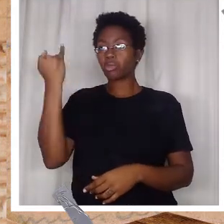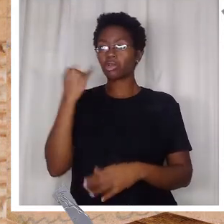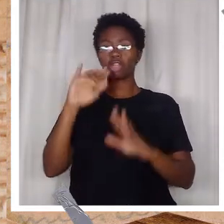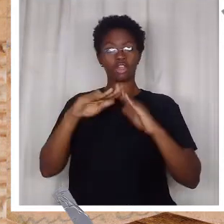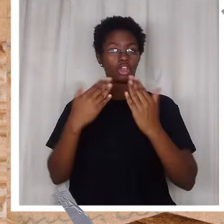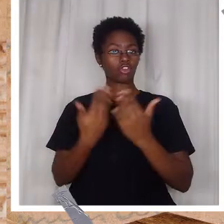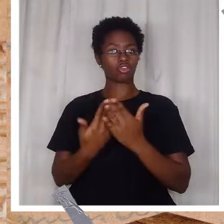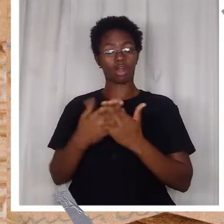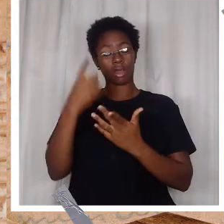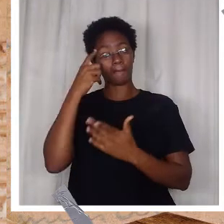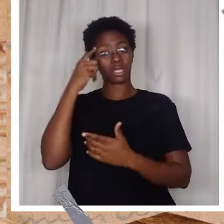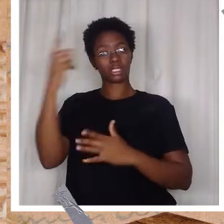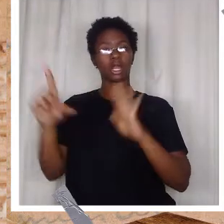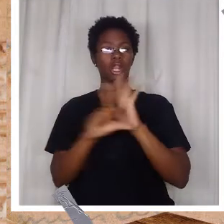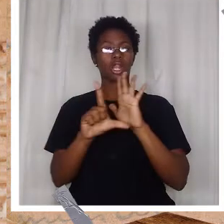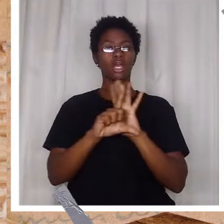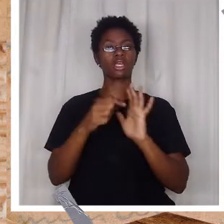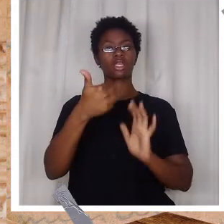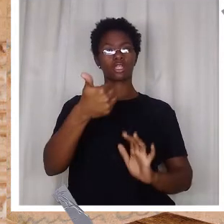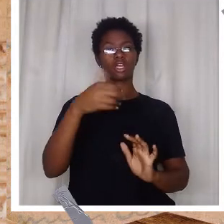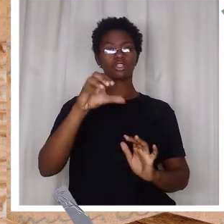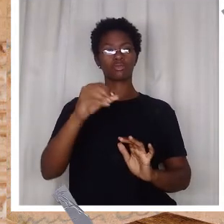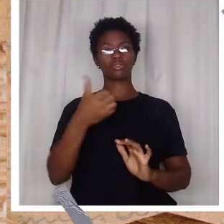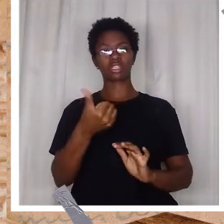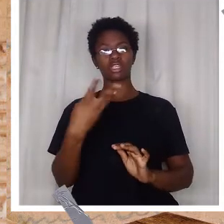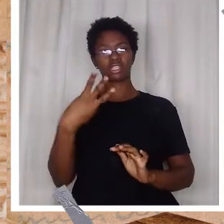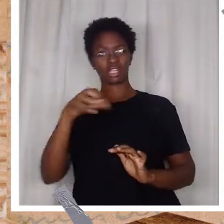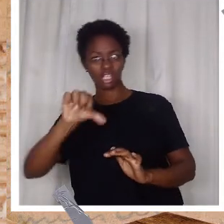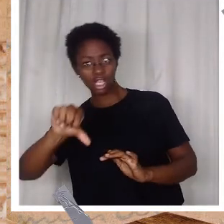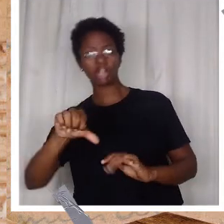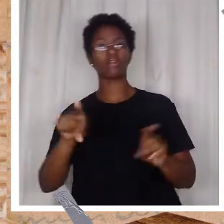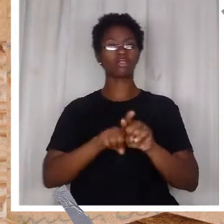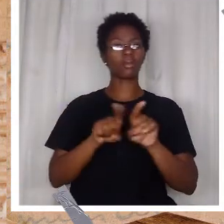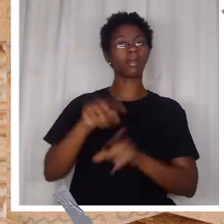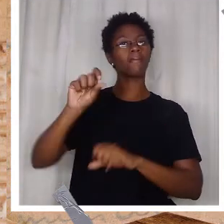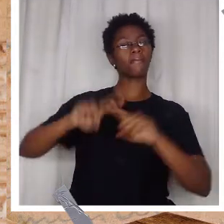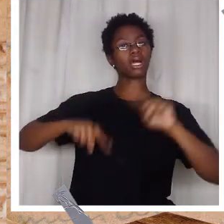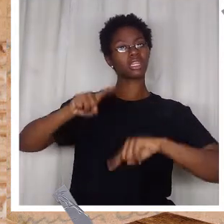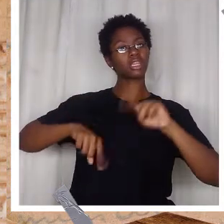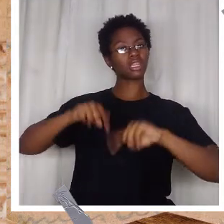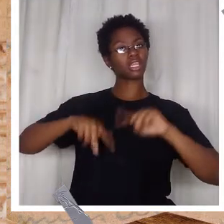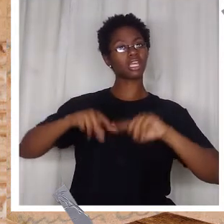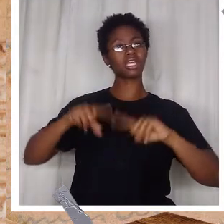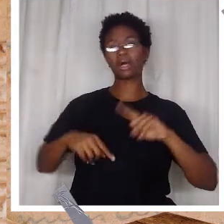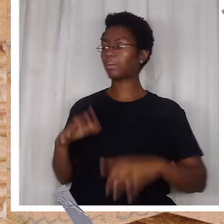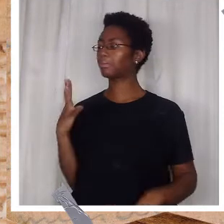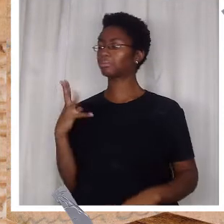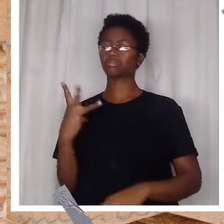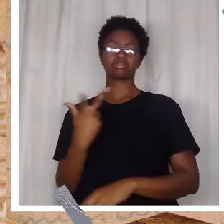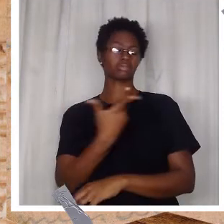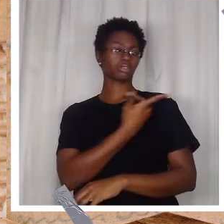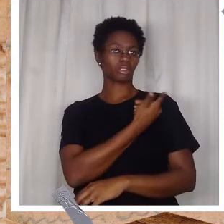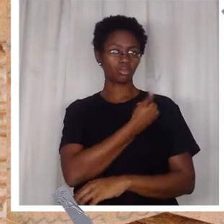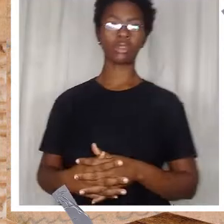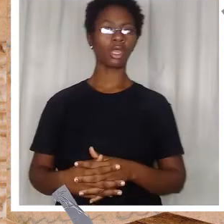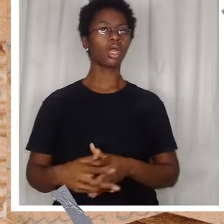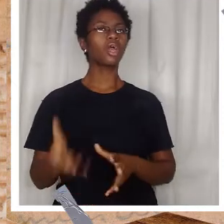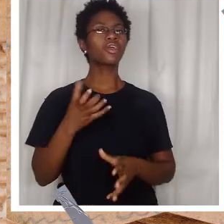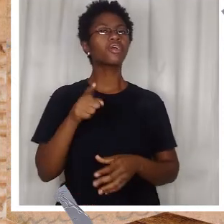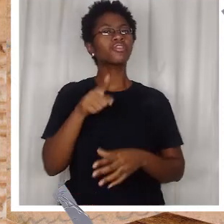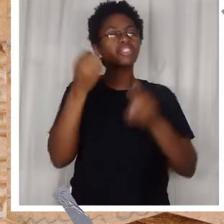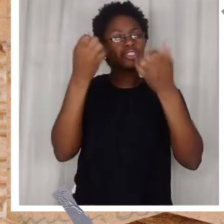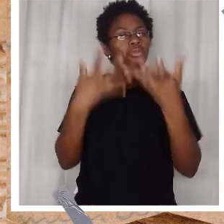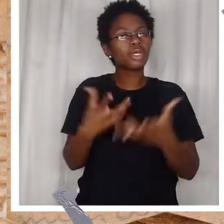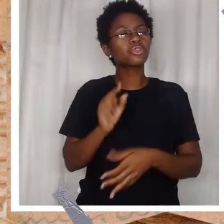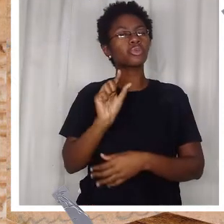pudessem pensar Lei 10.639, enfim, foi um material que contribuiu muito. Eu queria que você falasse um pouquinho